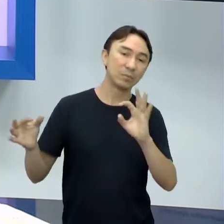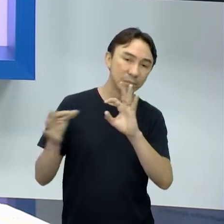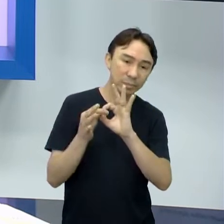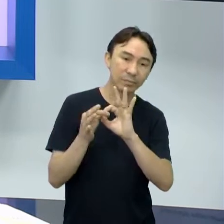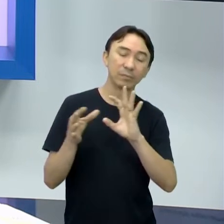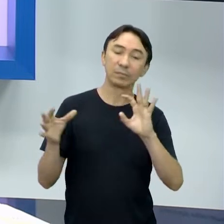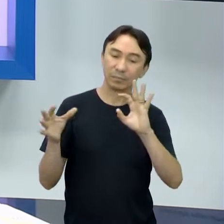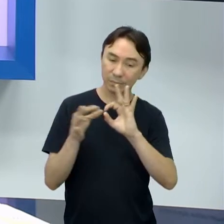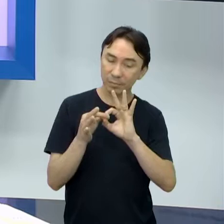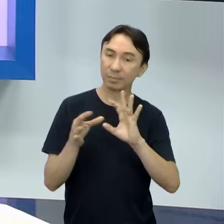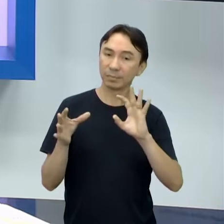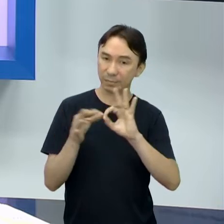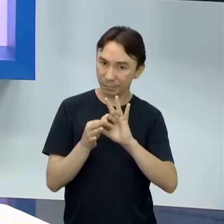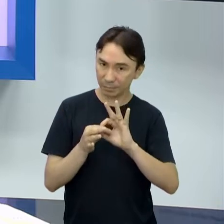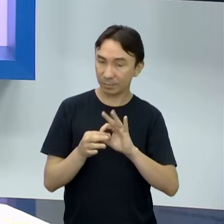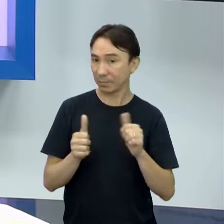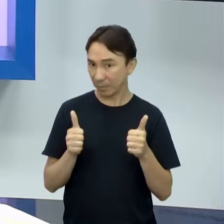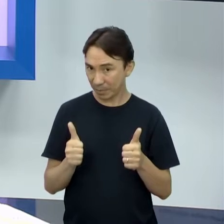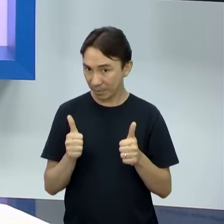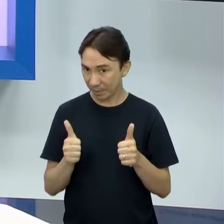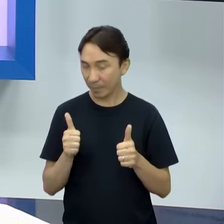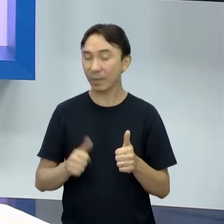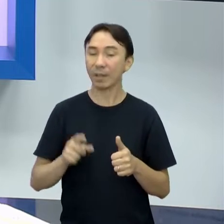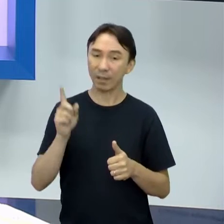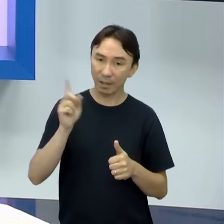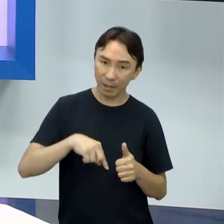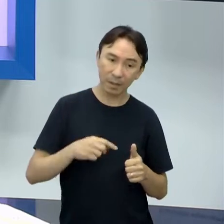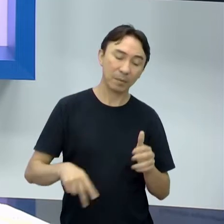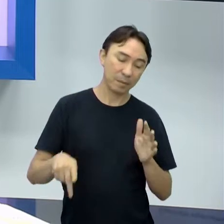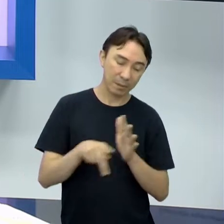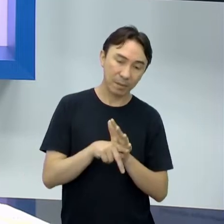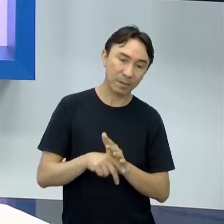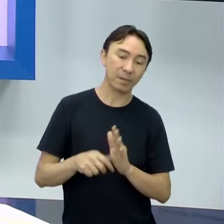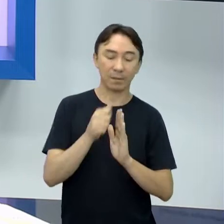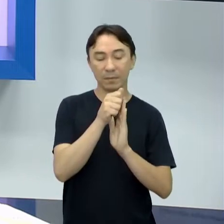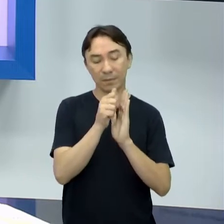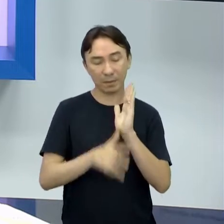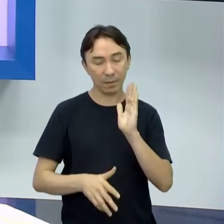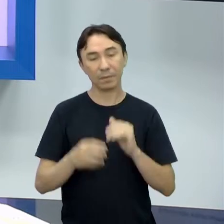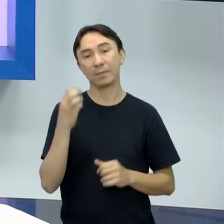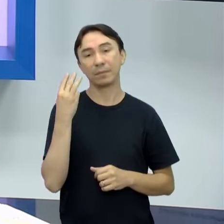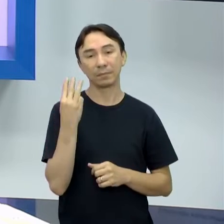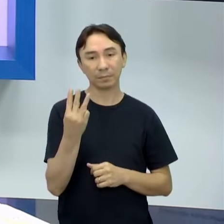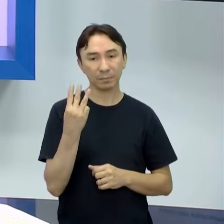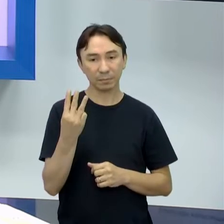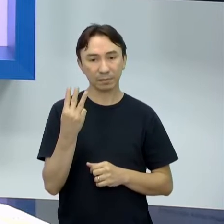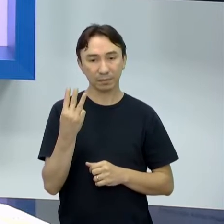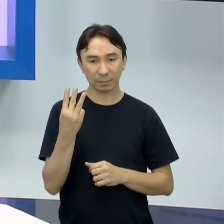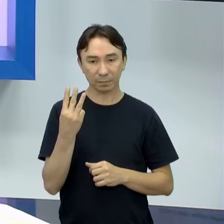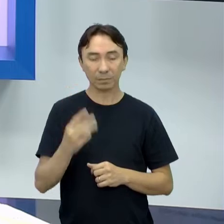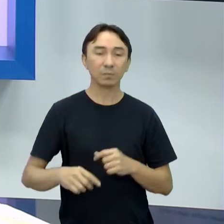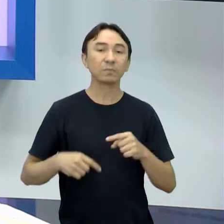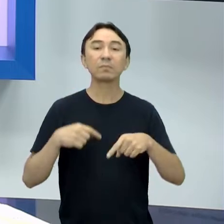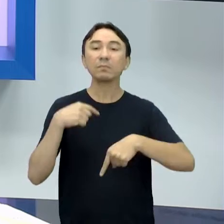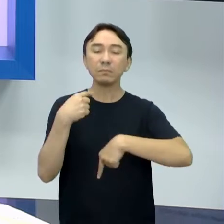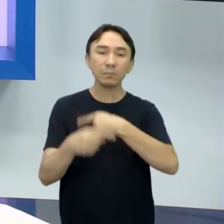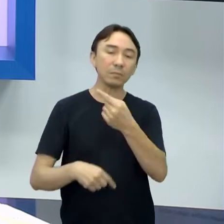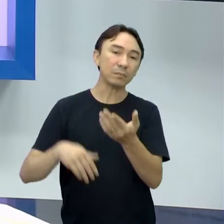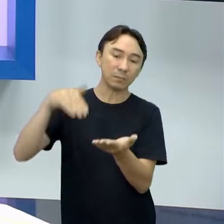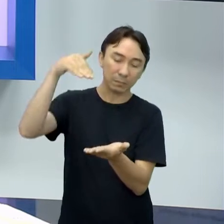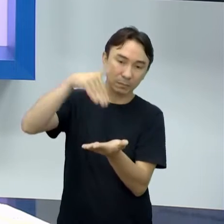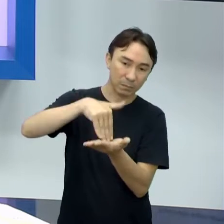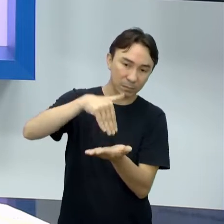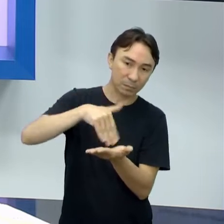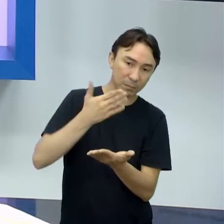longo da atividade 3. Tá? Eu vou depois, mais no final da aula, fazer uma trajetória do que a gente tem de aula